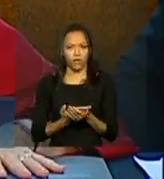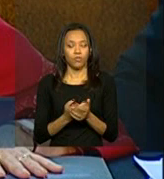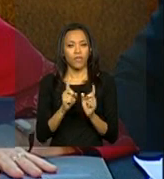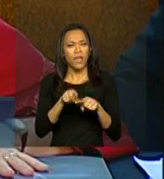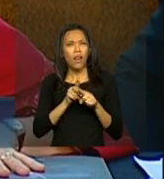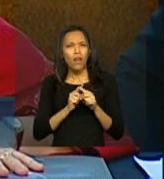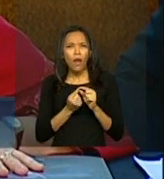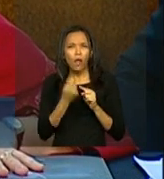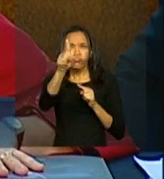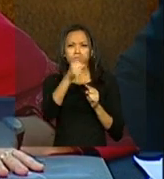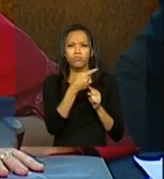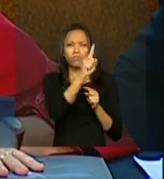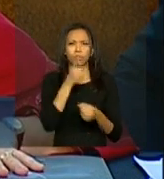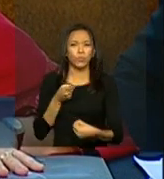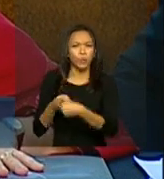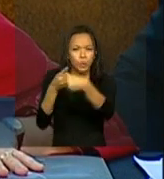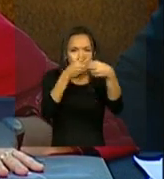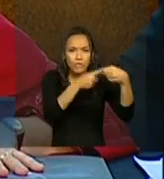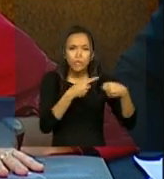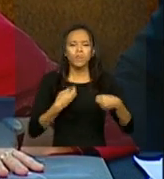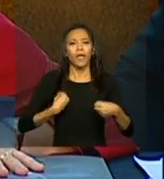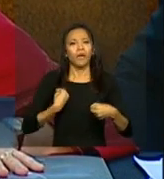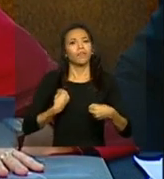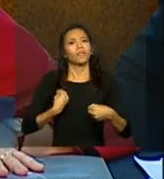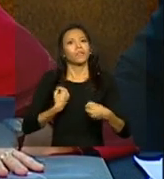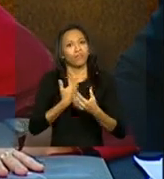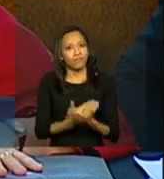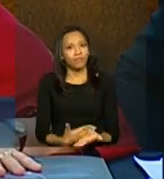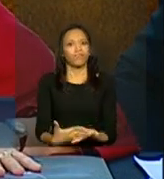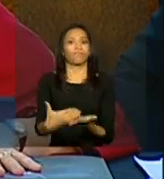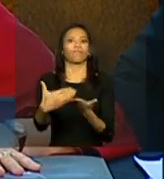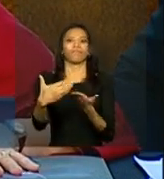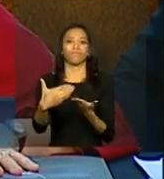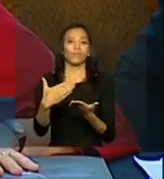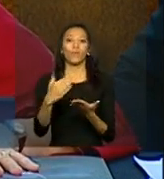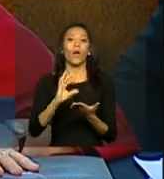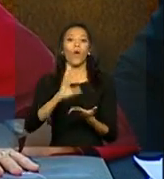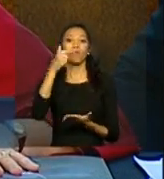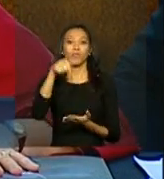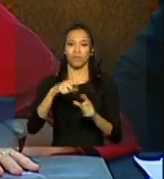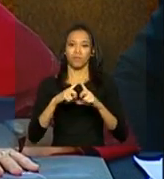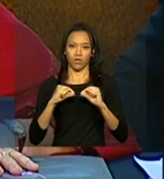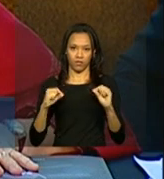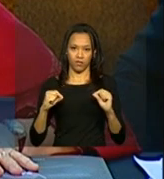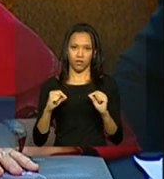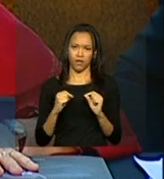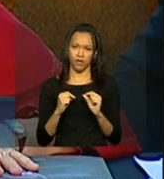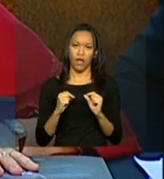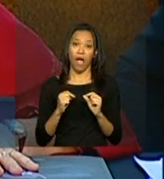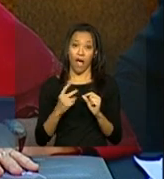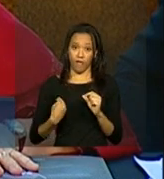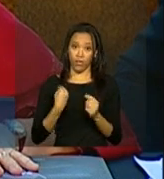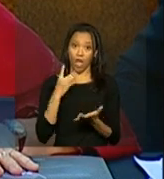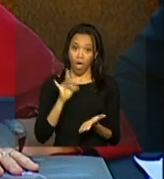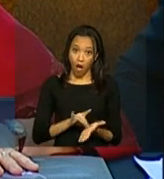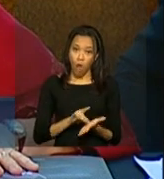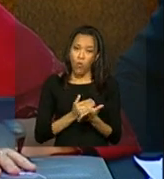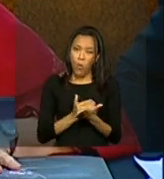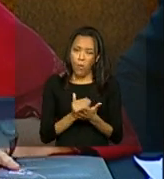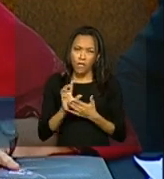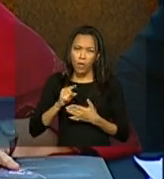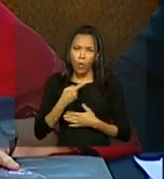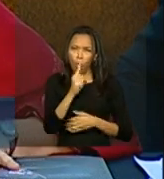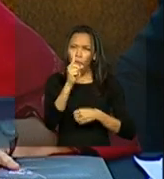município que a vida acontece. Ela não acontece aqui em Brasília, a vida real acontece no